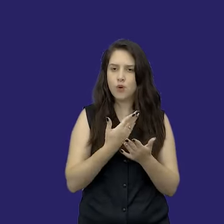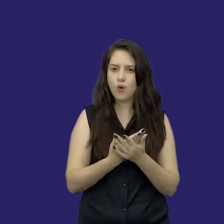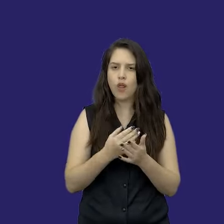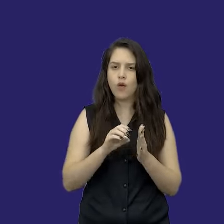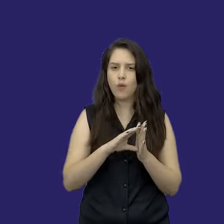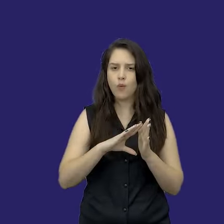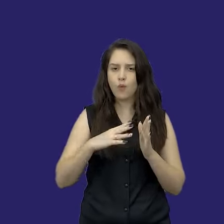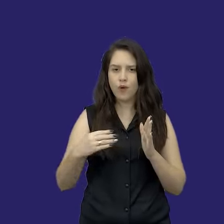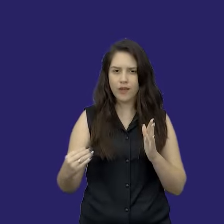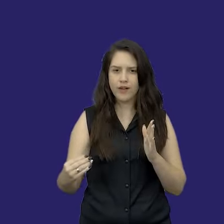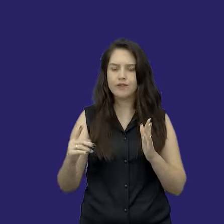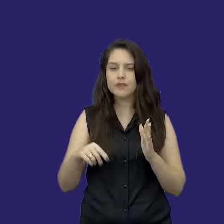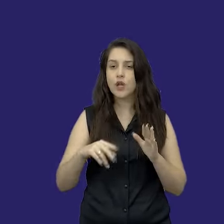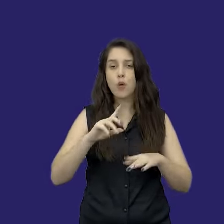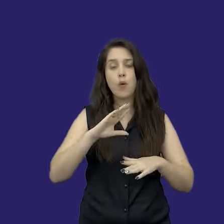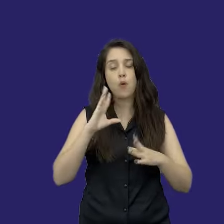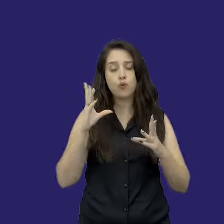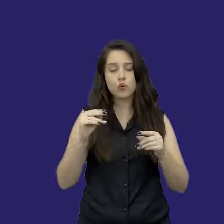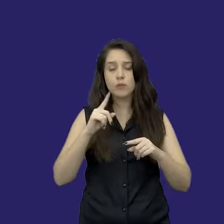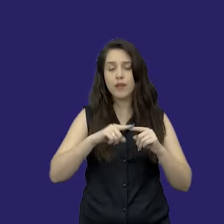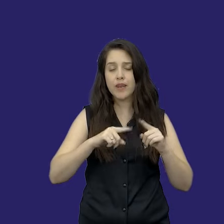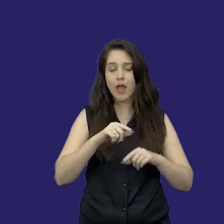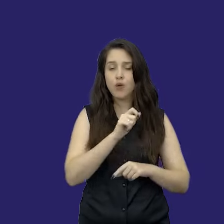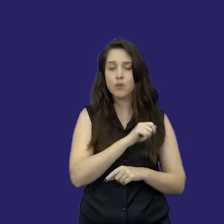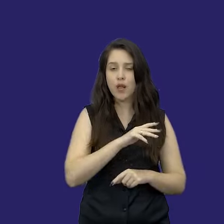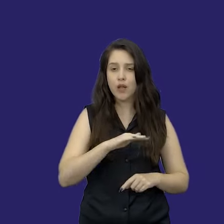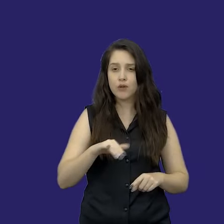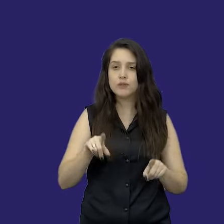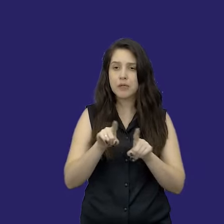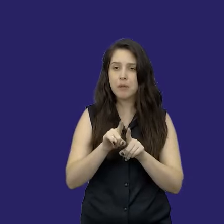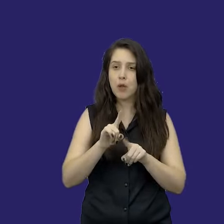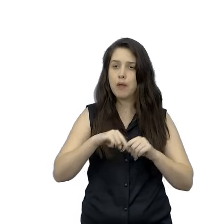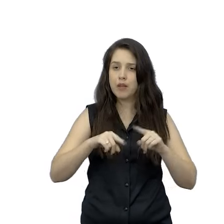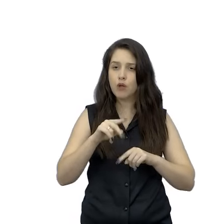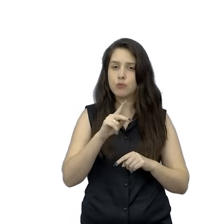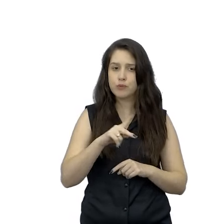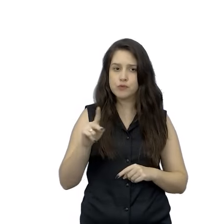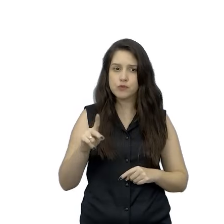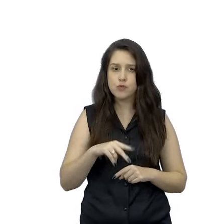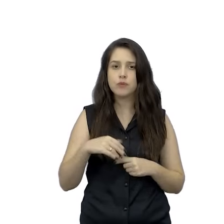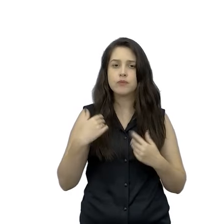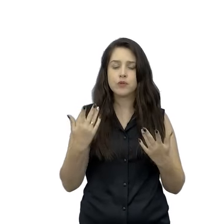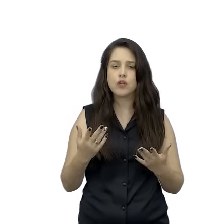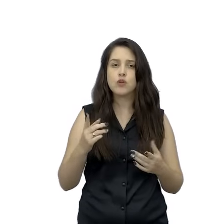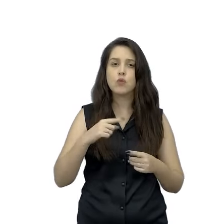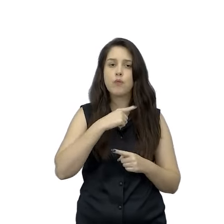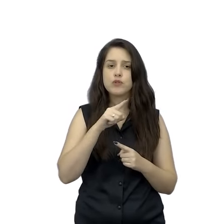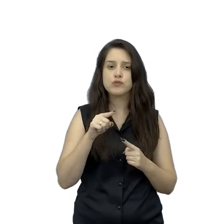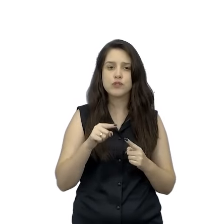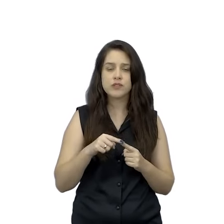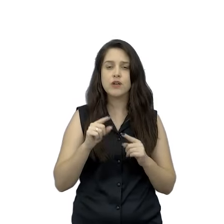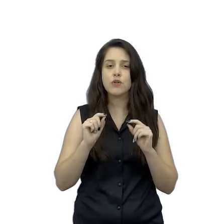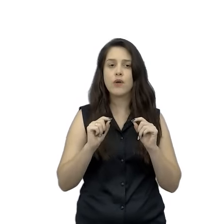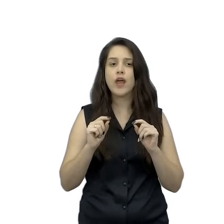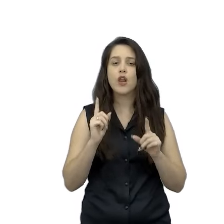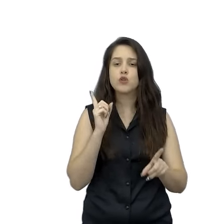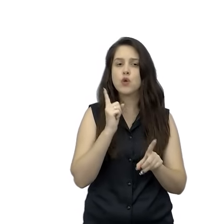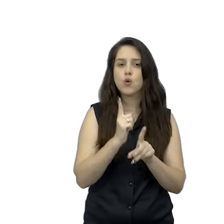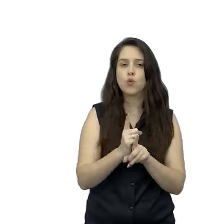ação, tanto o material do aluno como o material do professor. Também quero apresentar o objetivo do nosso